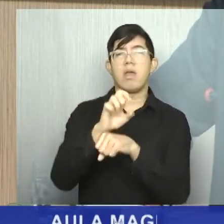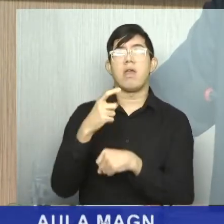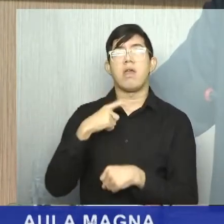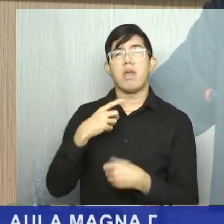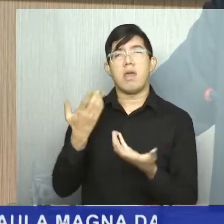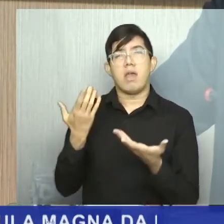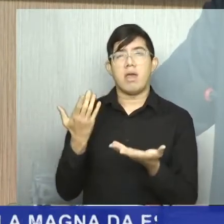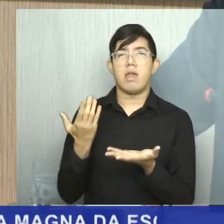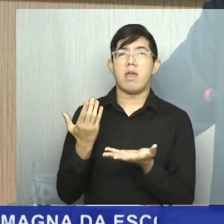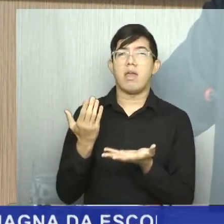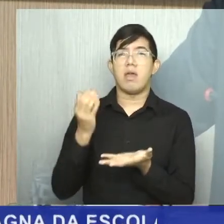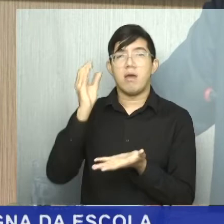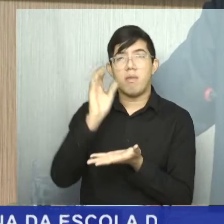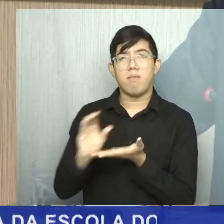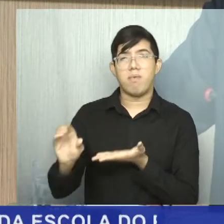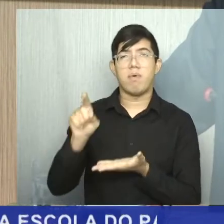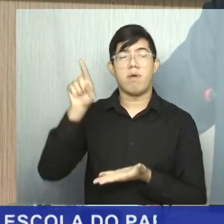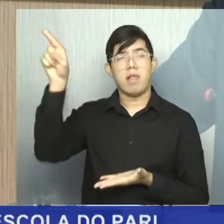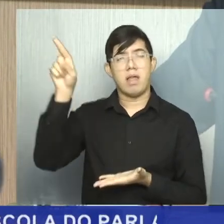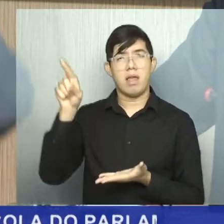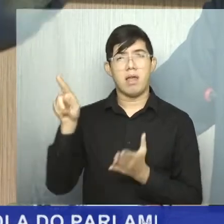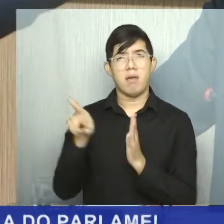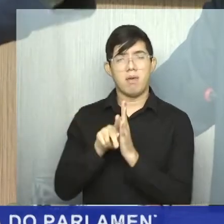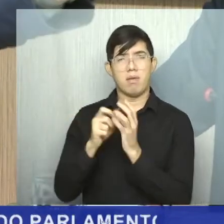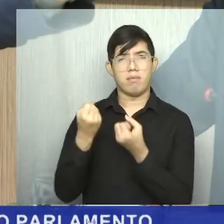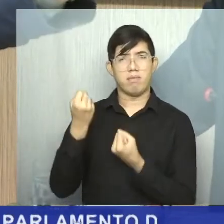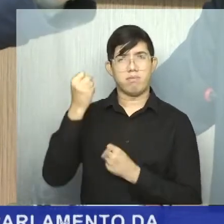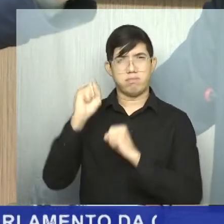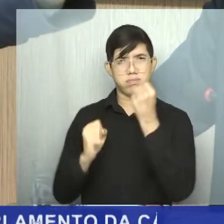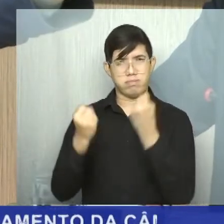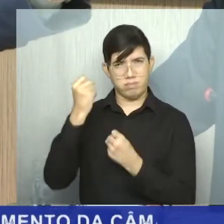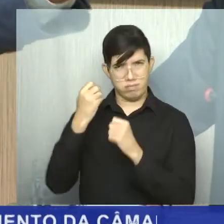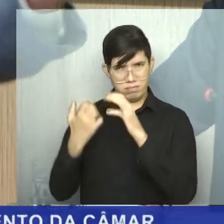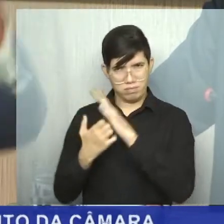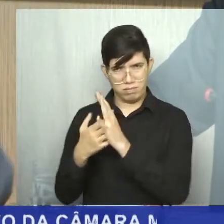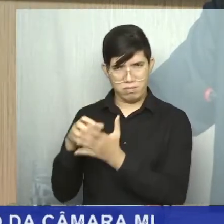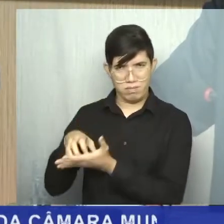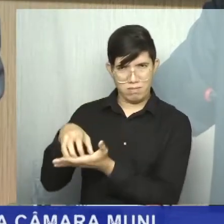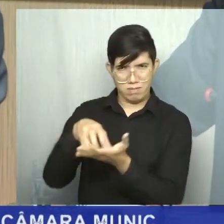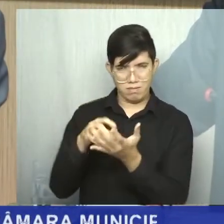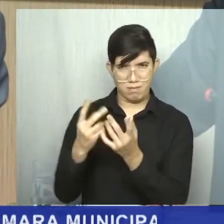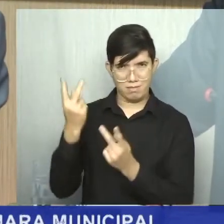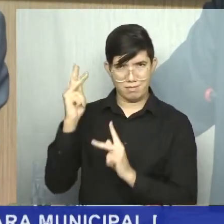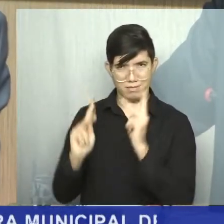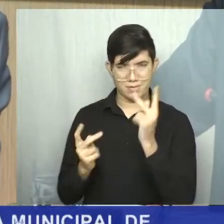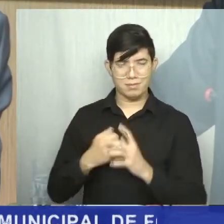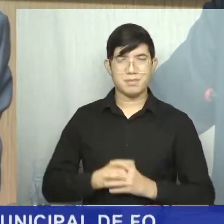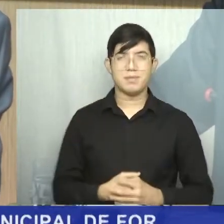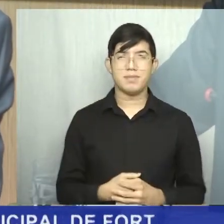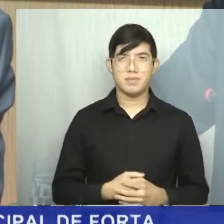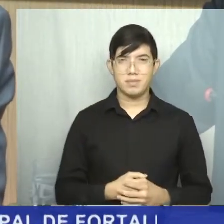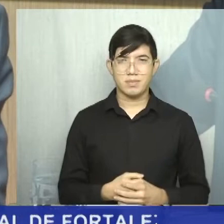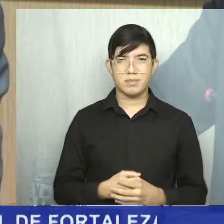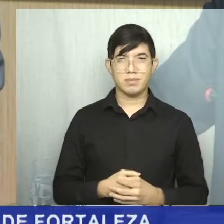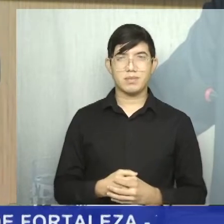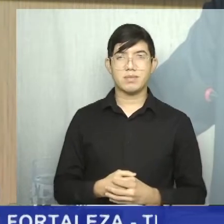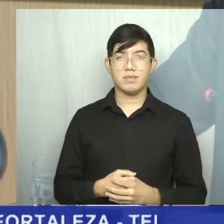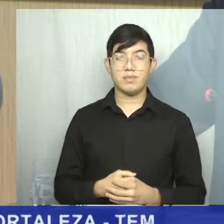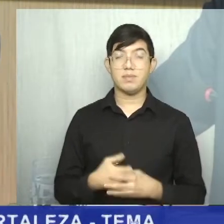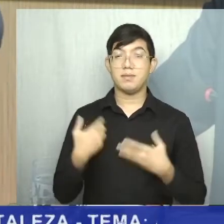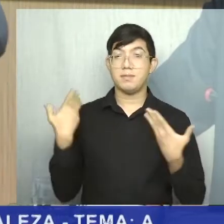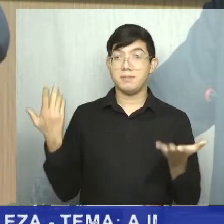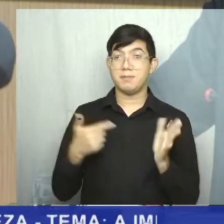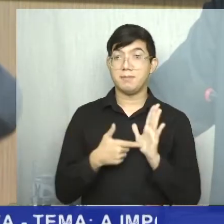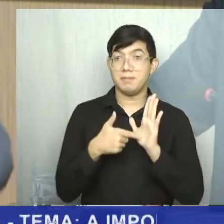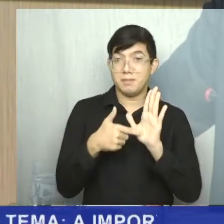subsidiar o acionista minoritário da Petrobras. Está passando. Está passando. O único que se levantou lá, que apresentou emenda, porque a mentira é o seguinte,